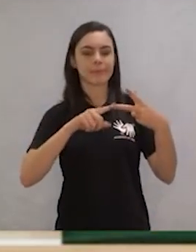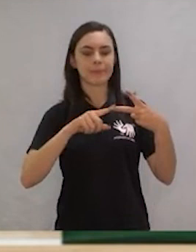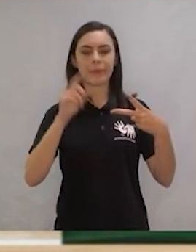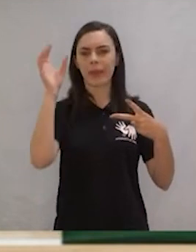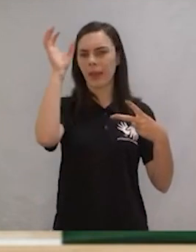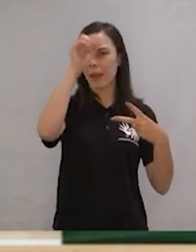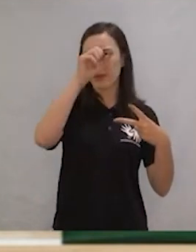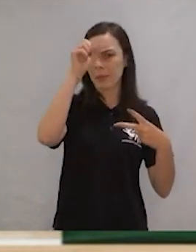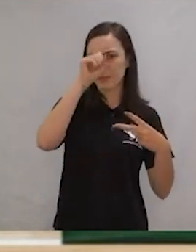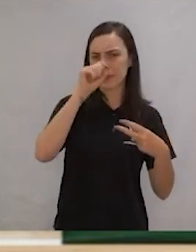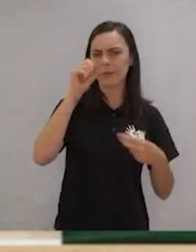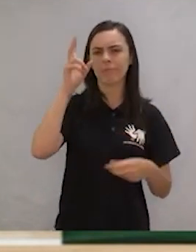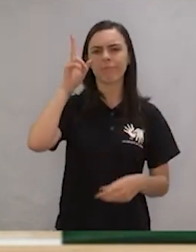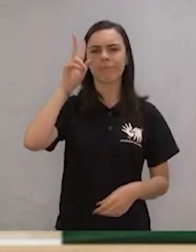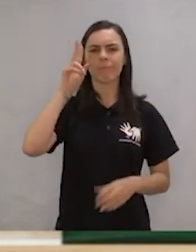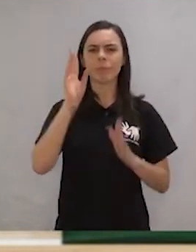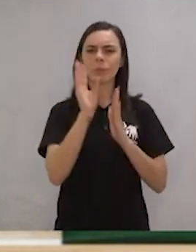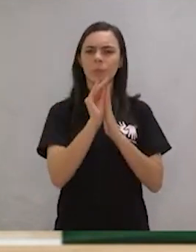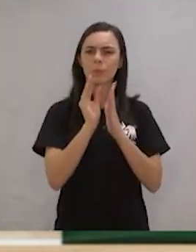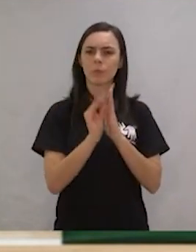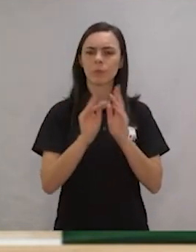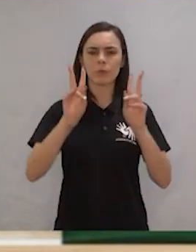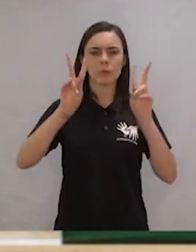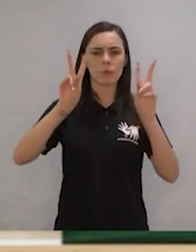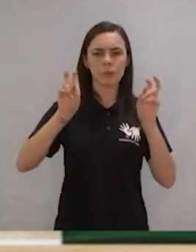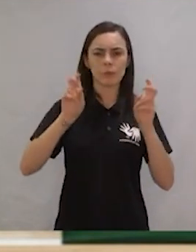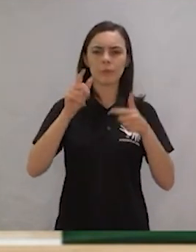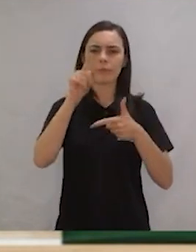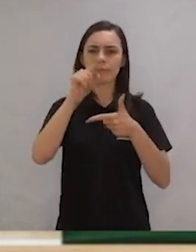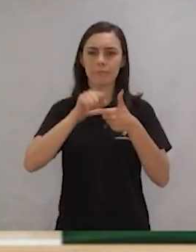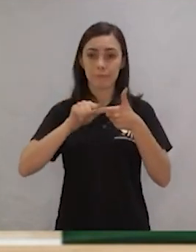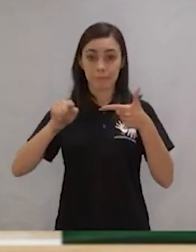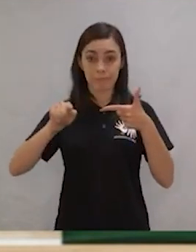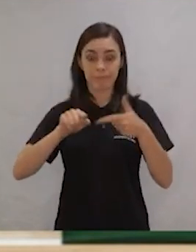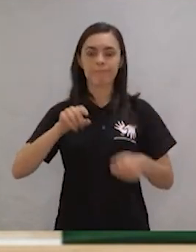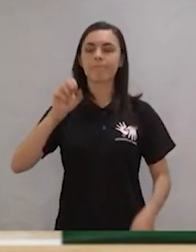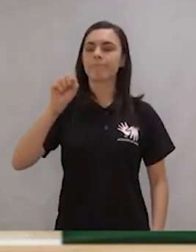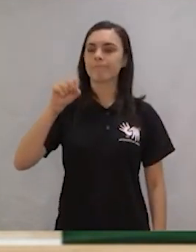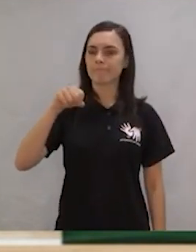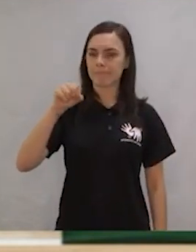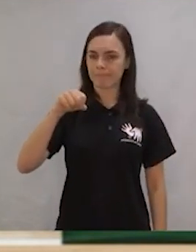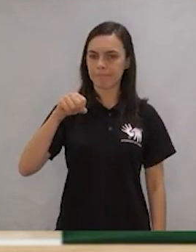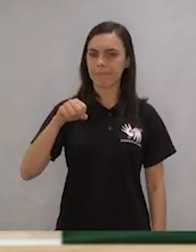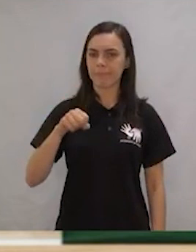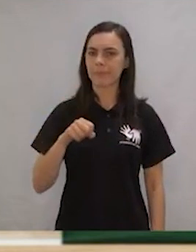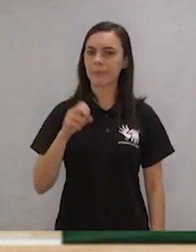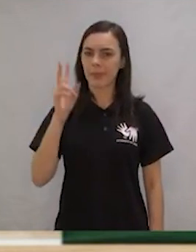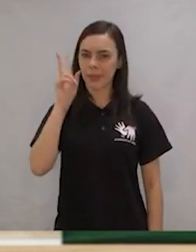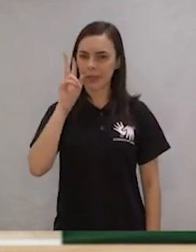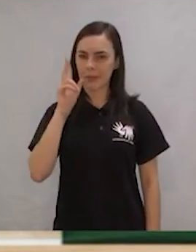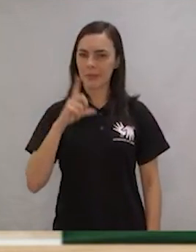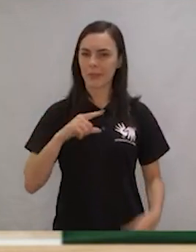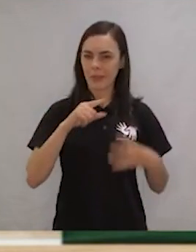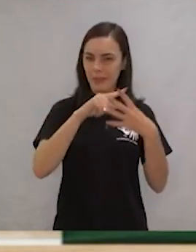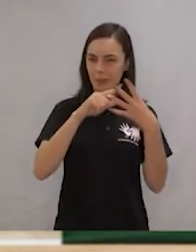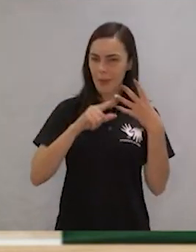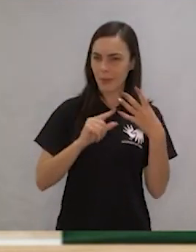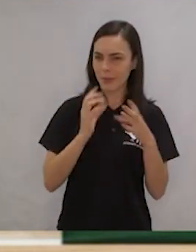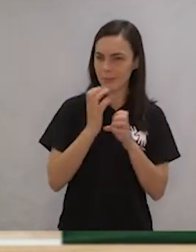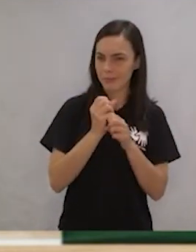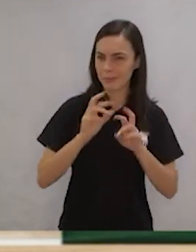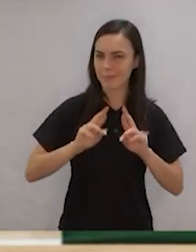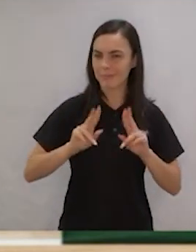Nós aprendemos, retomamos o conteúdo da divisão. Sim, uma das 4